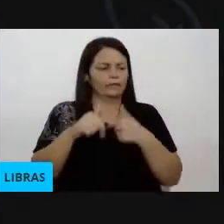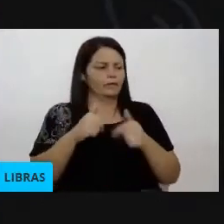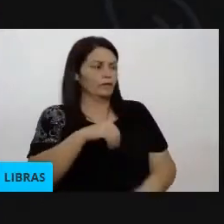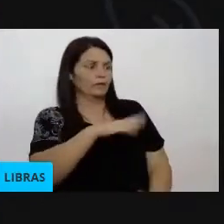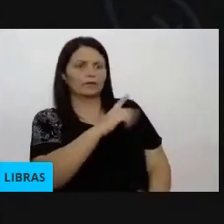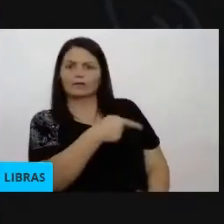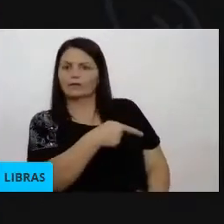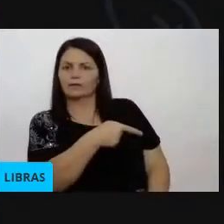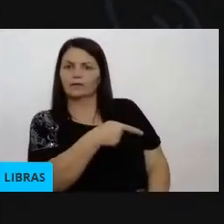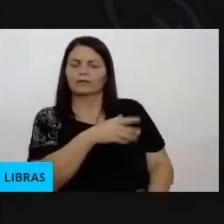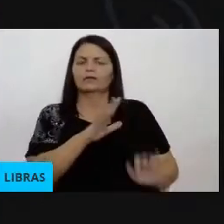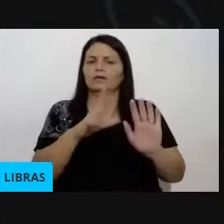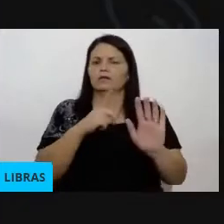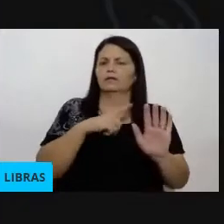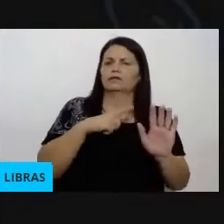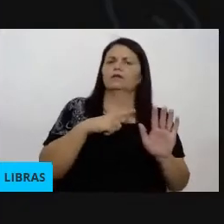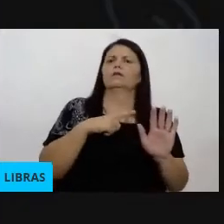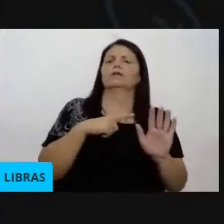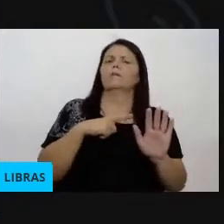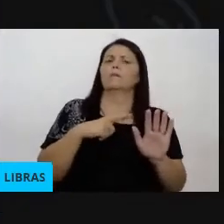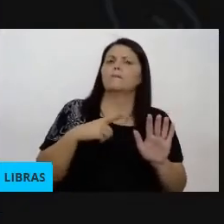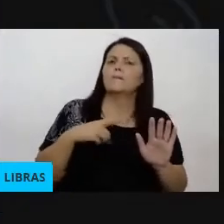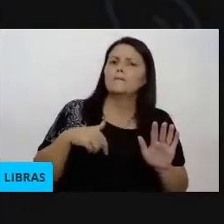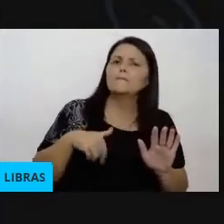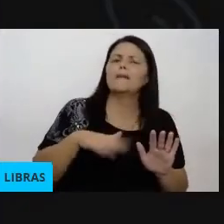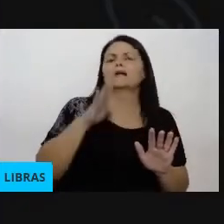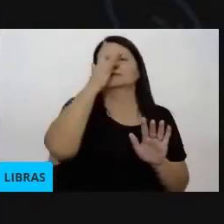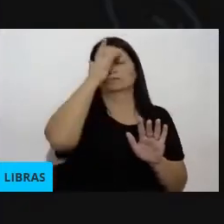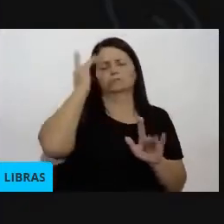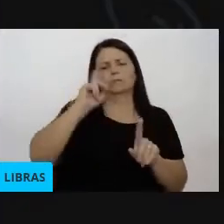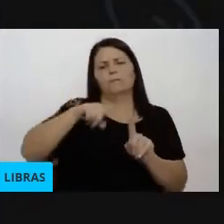mais. A gente quer colocar mais pessoas para ajudar.